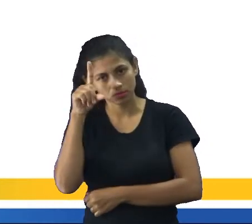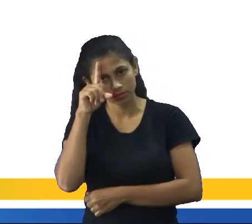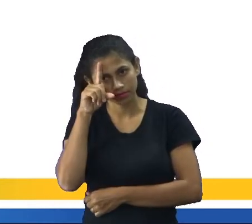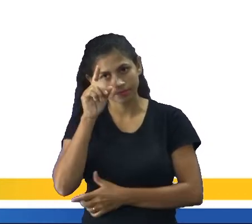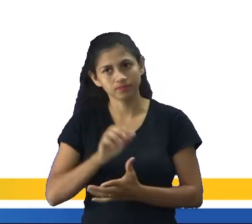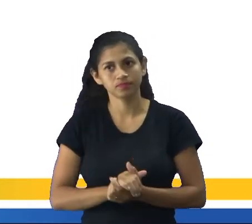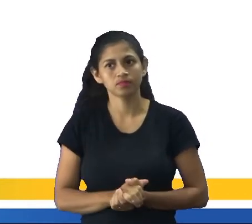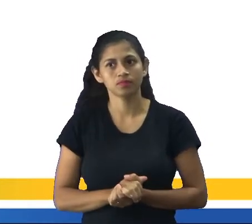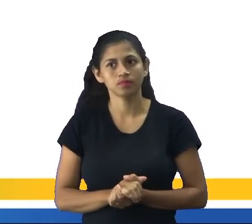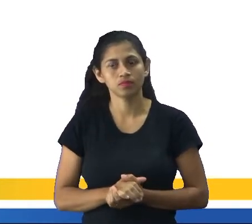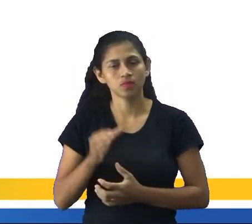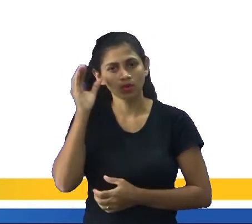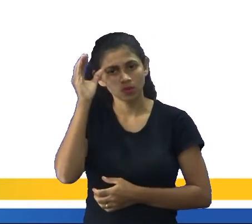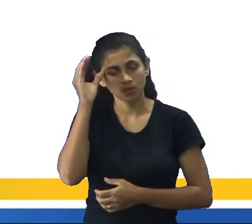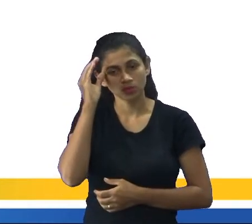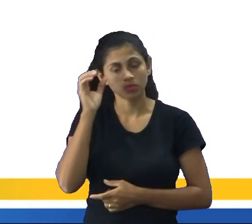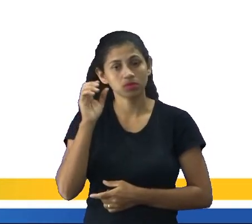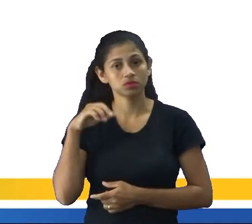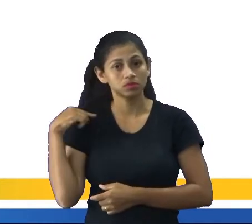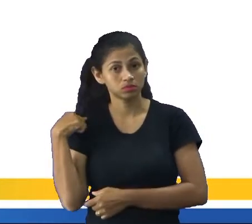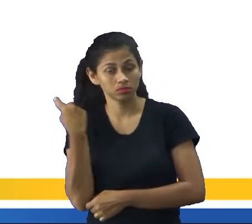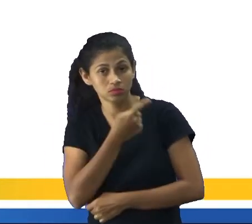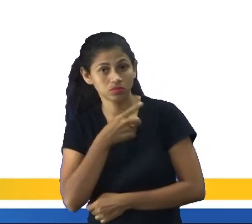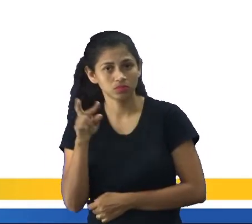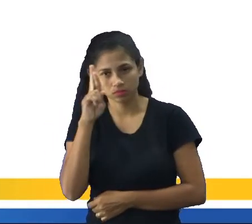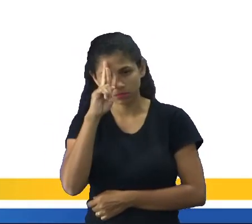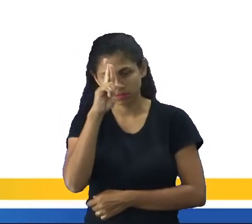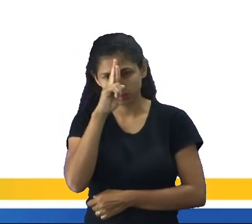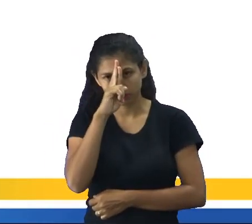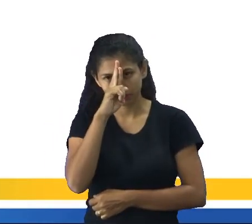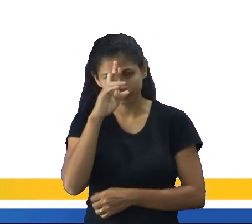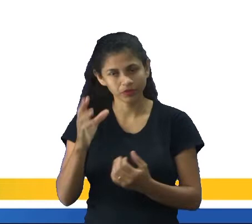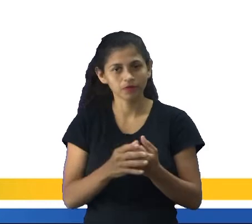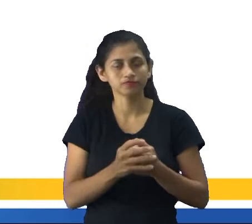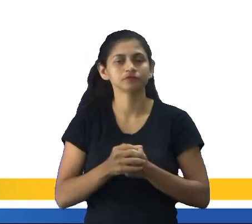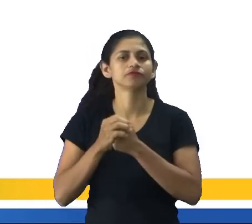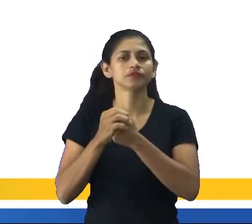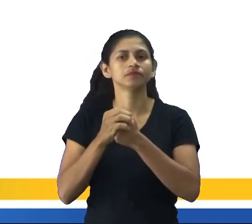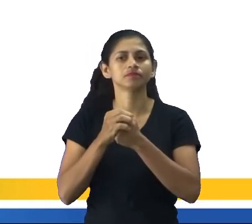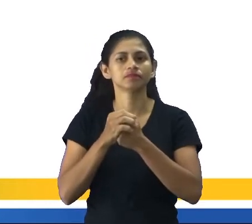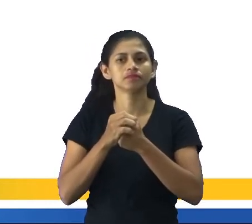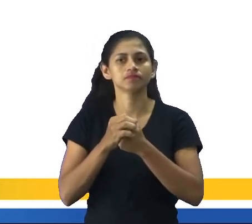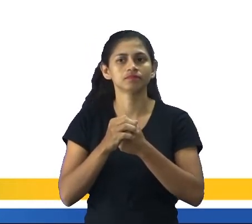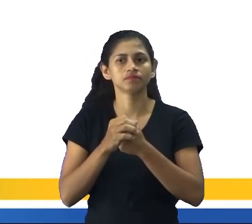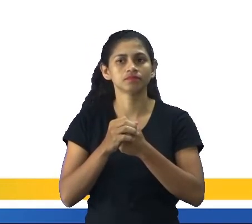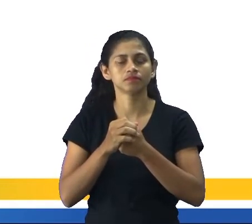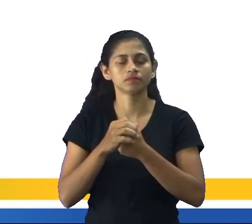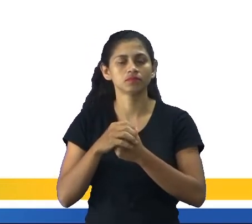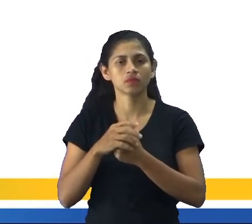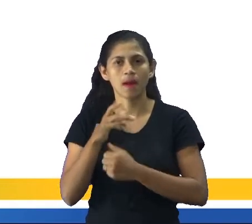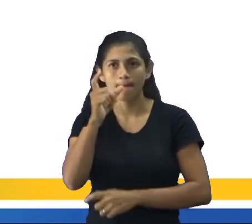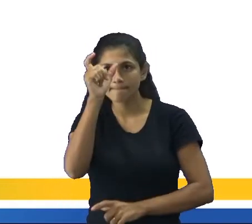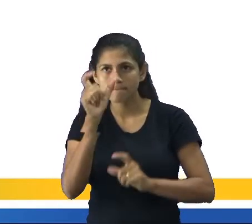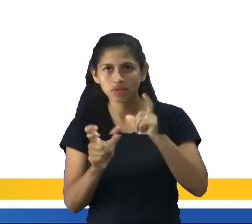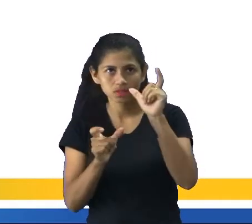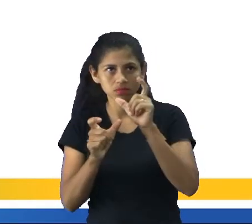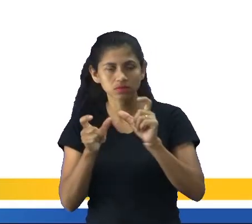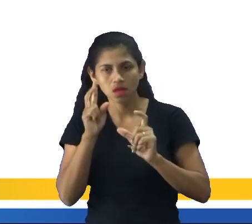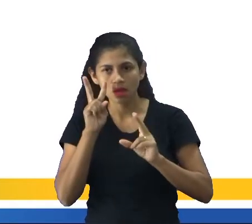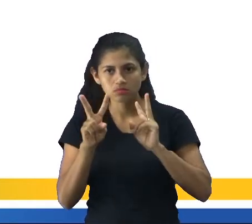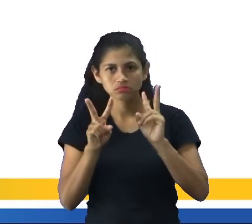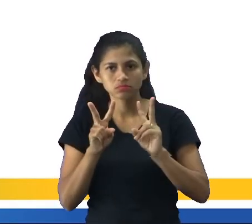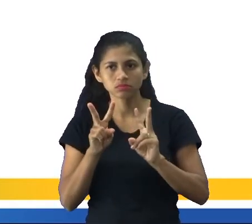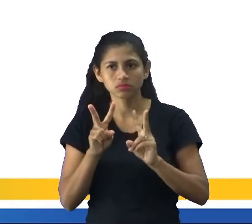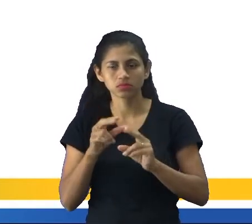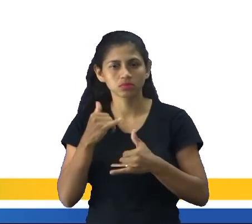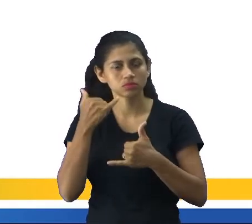nosso dia a dia. Compreender nossa história é alicerçar a percepção que temos sobre o outro, sobre nós e sobre o mundo que nos cerca. Sendo assim, os